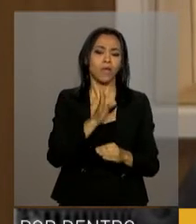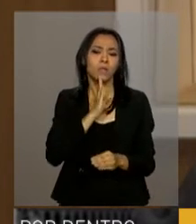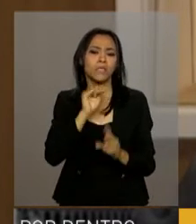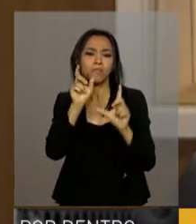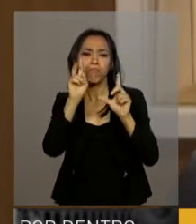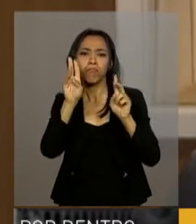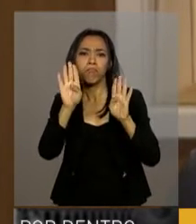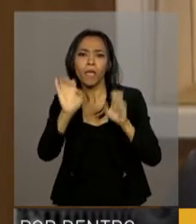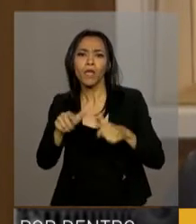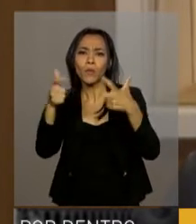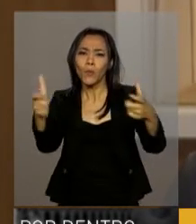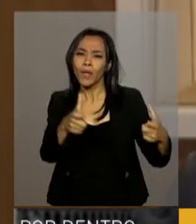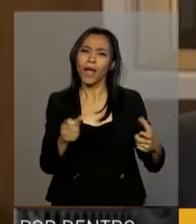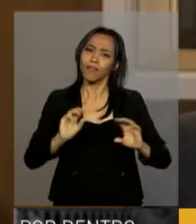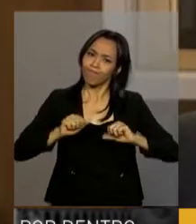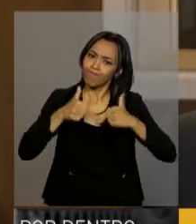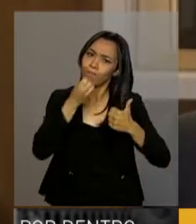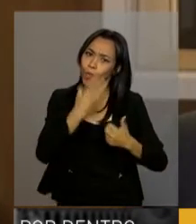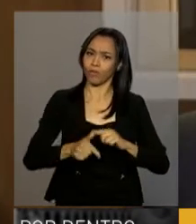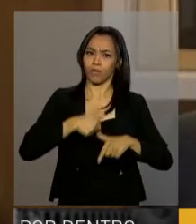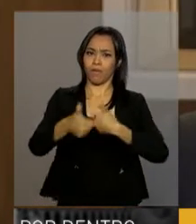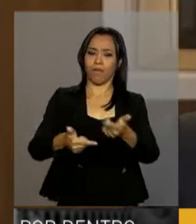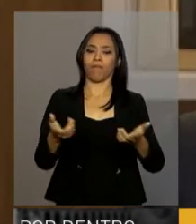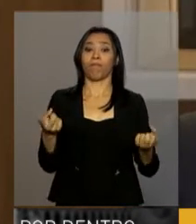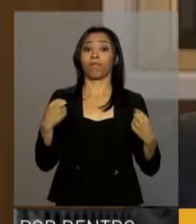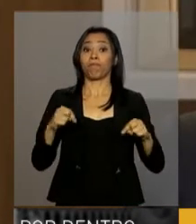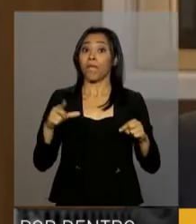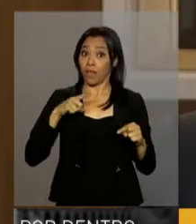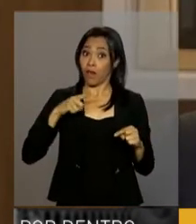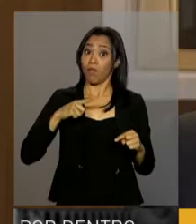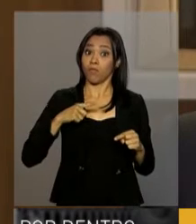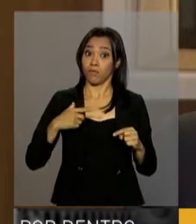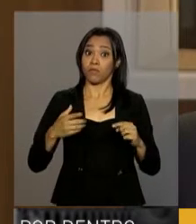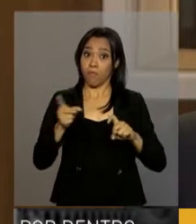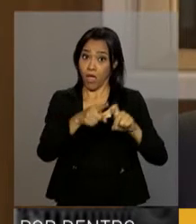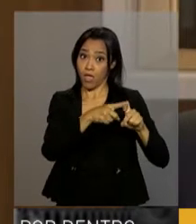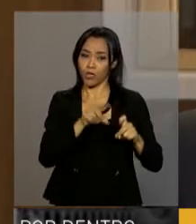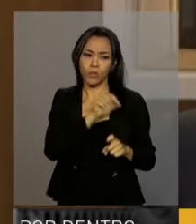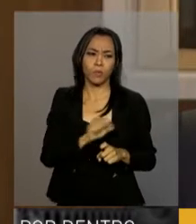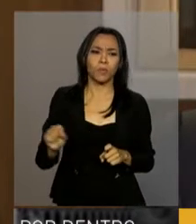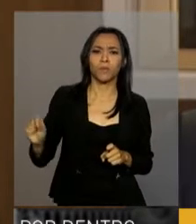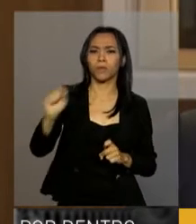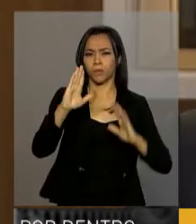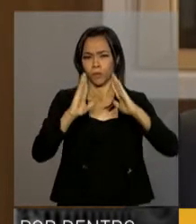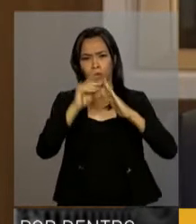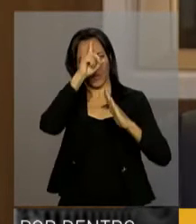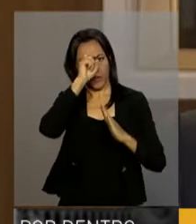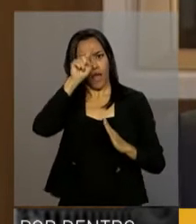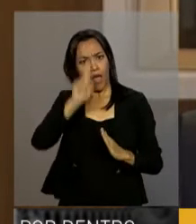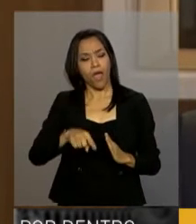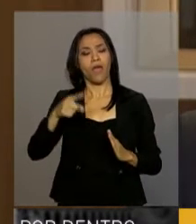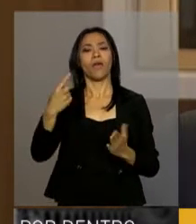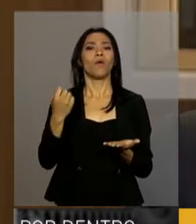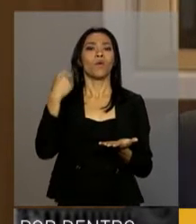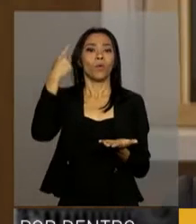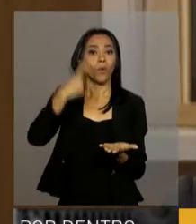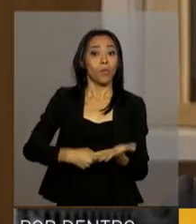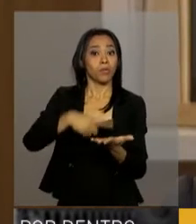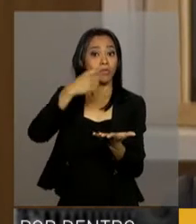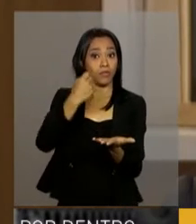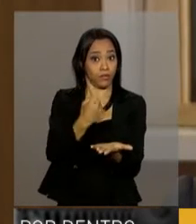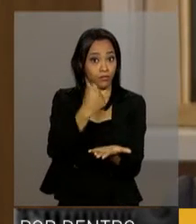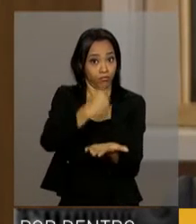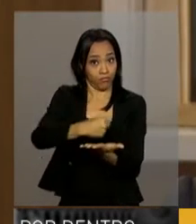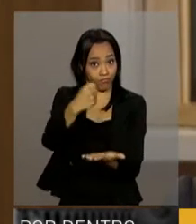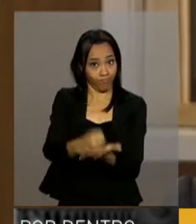comunidade, possa produzir um resultado melhor. Teremos médicos em todos os postos, esse é o termo de renovação do acordo de cooperação com